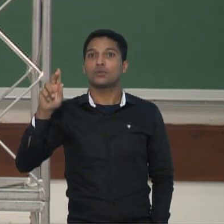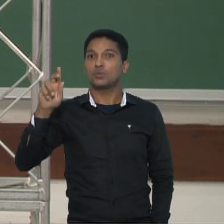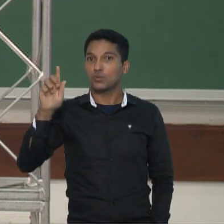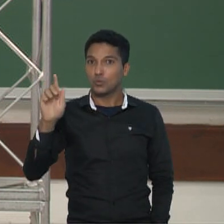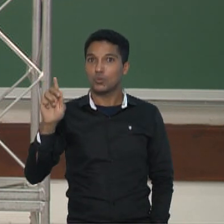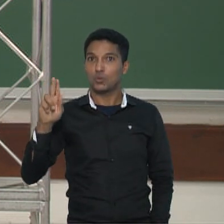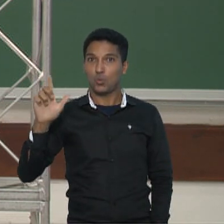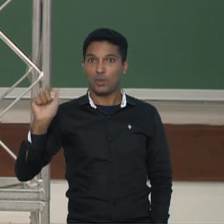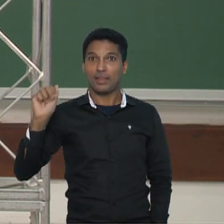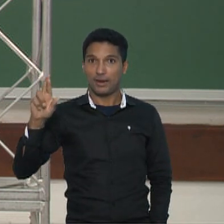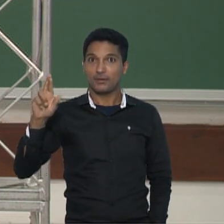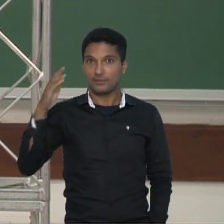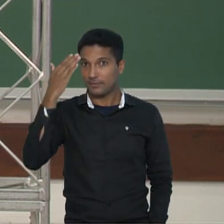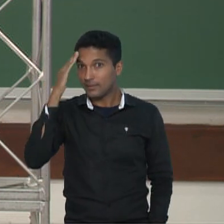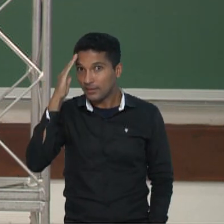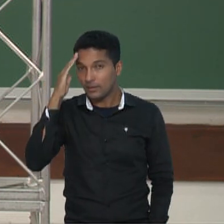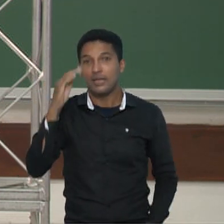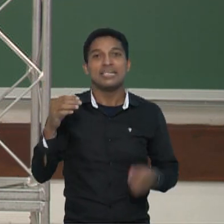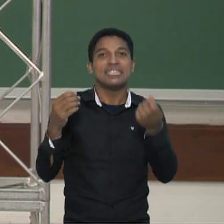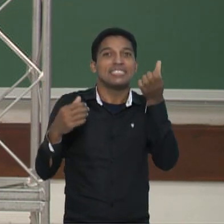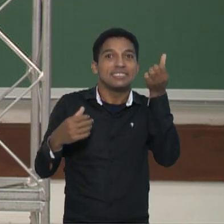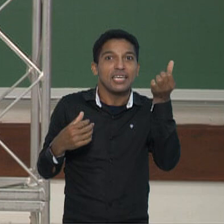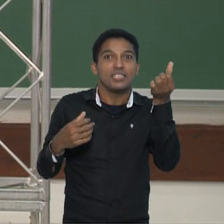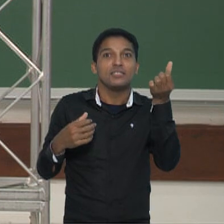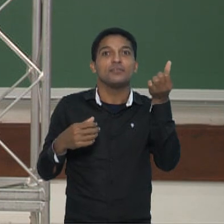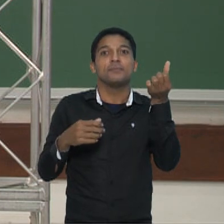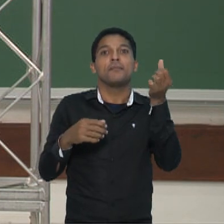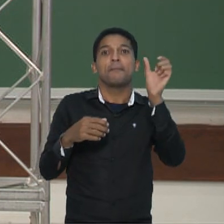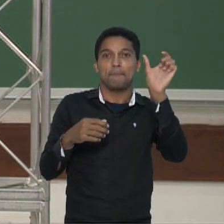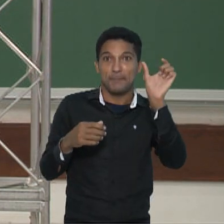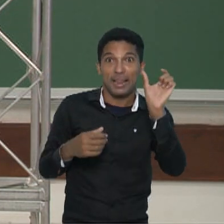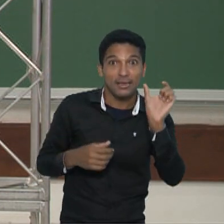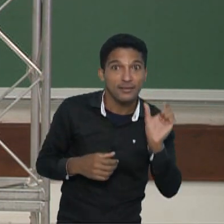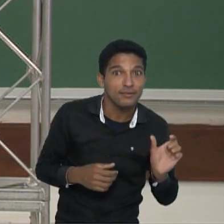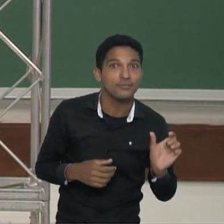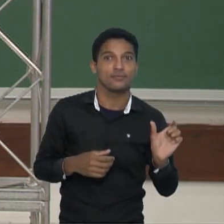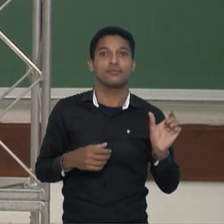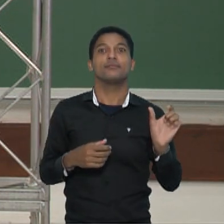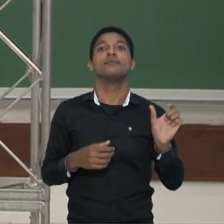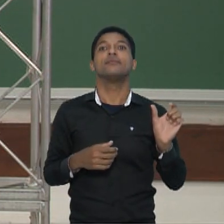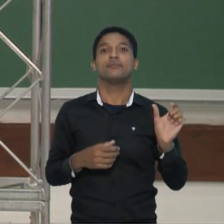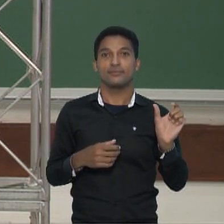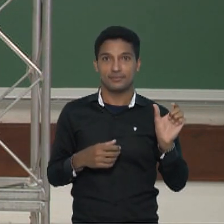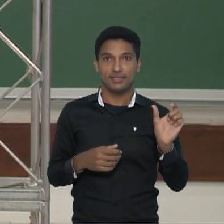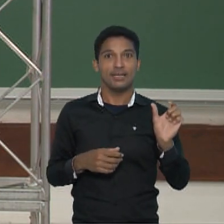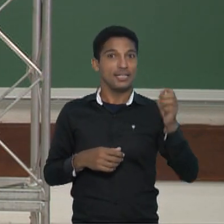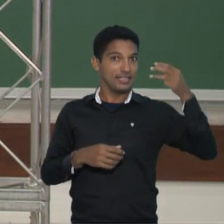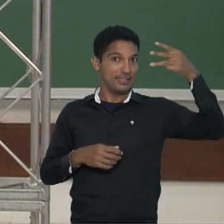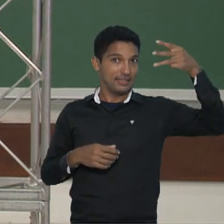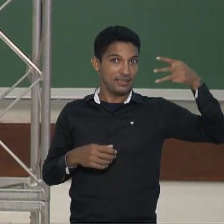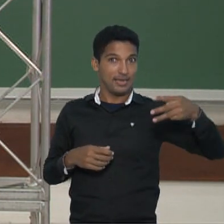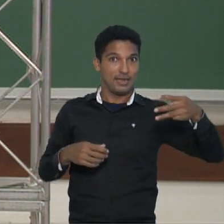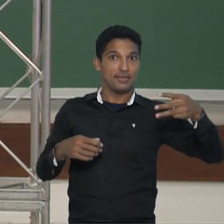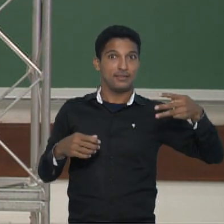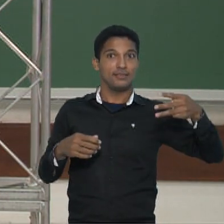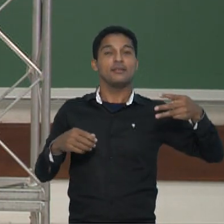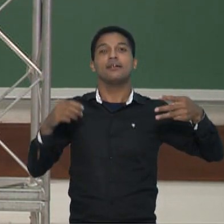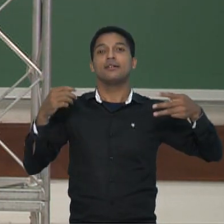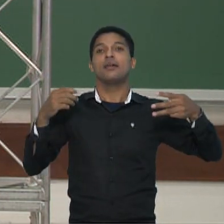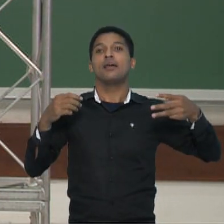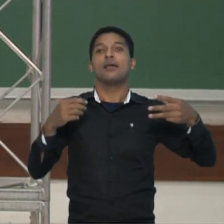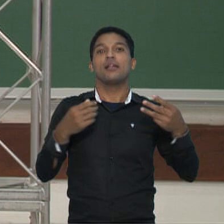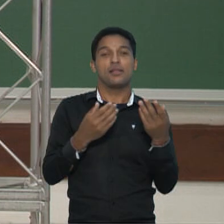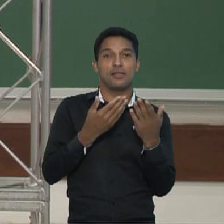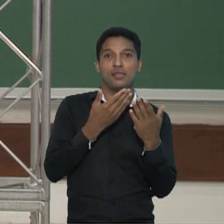hoje? 6 palavrinhas, ok? 6 palavras. Então, aqui nesse slide tem 3, no próximo a teacher